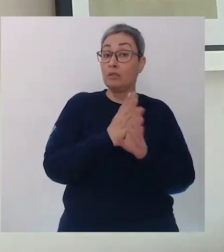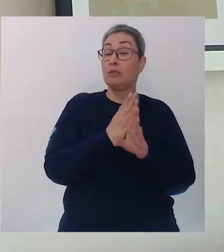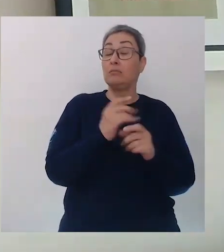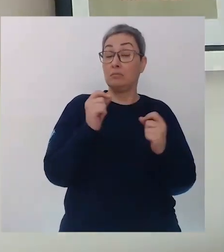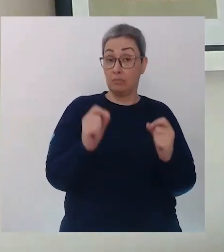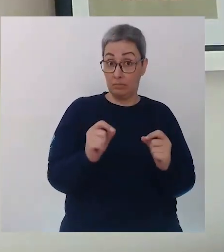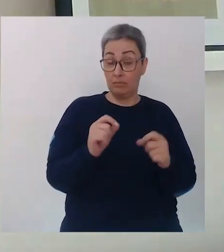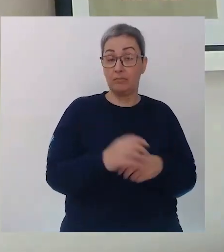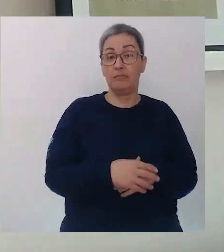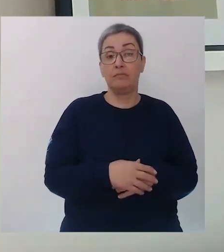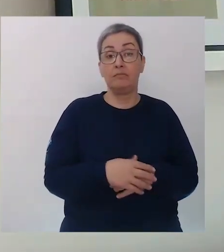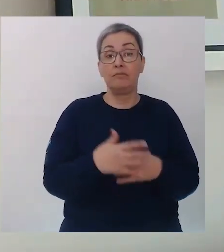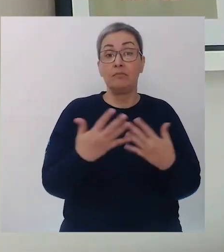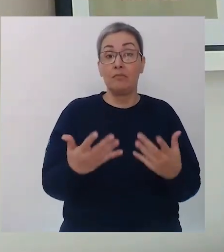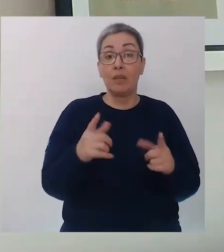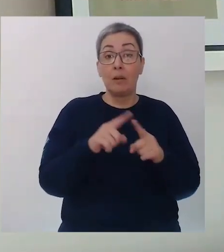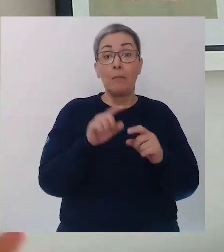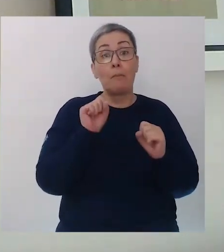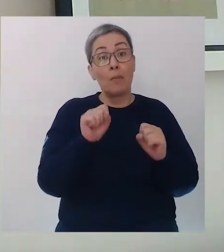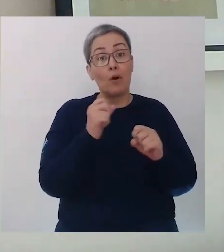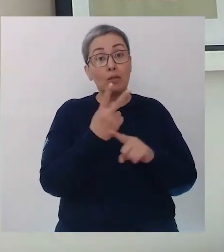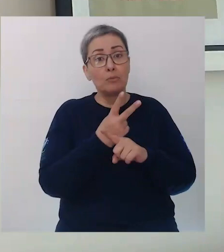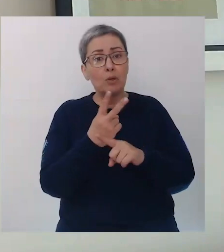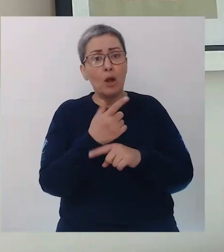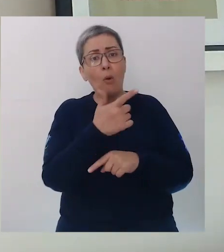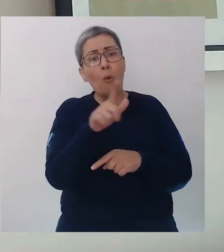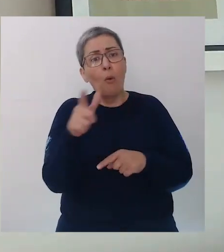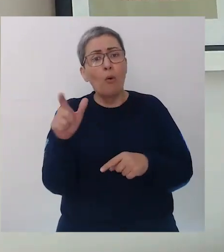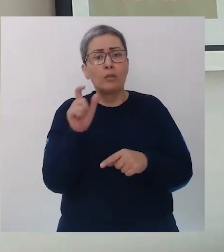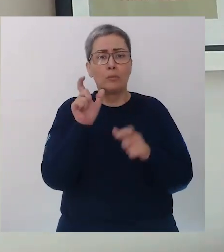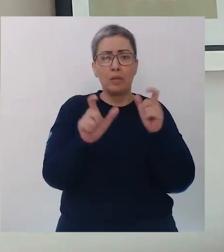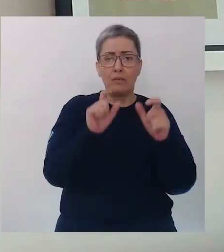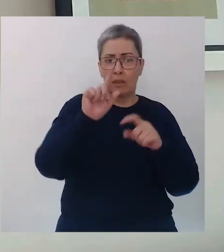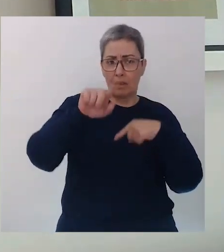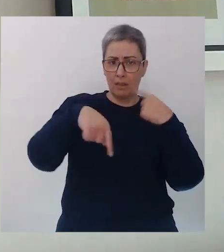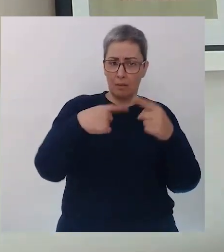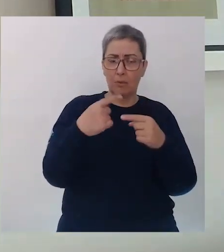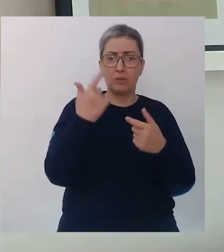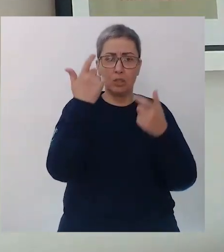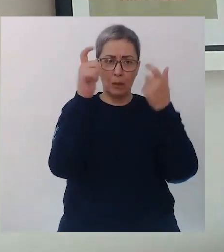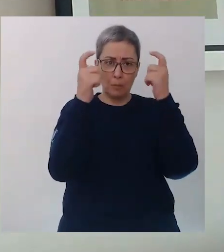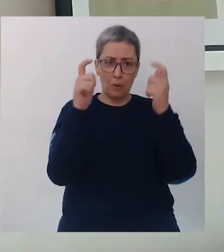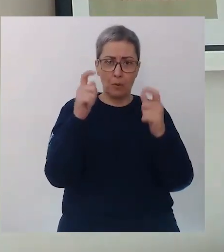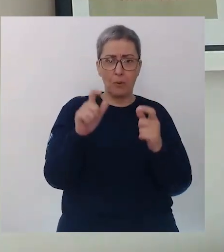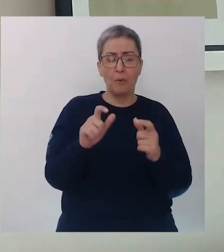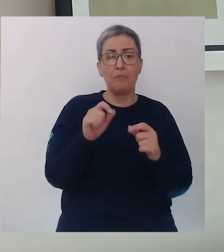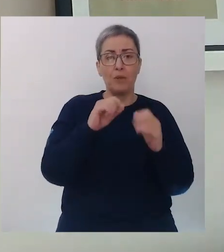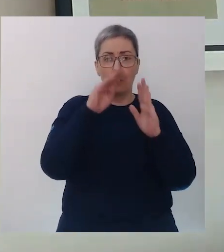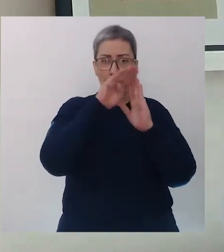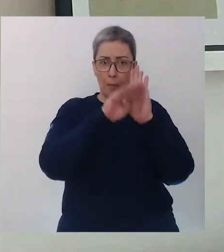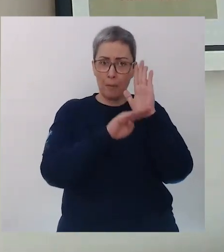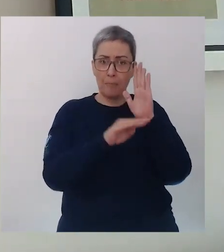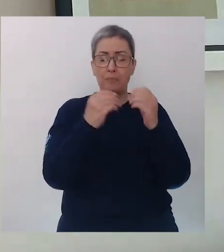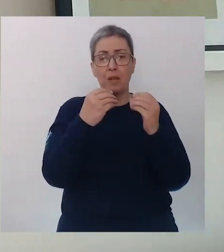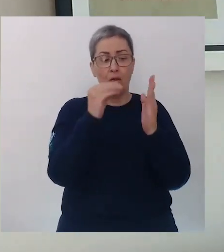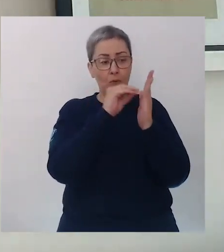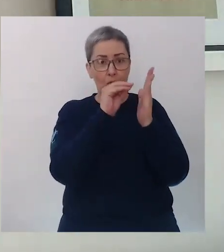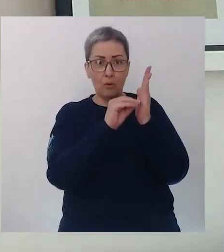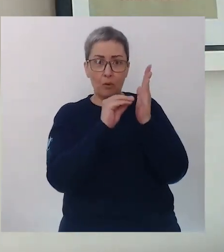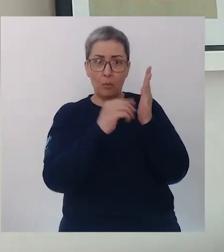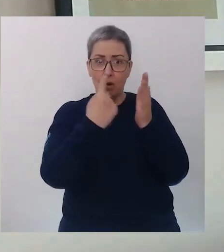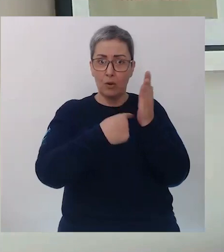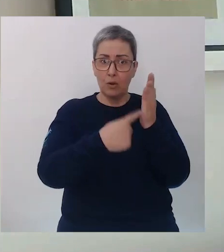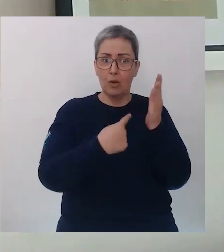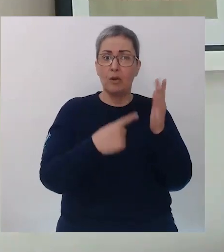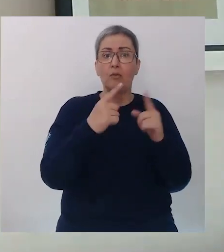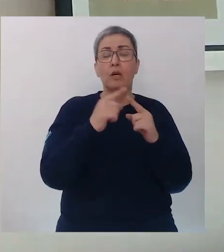estão retirando, tá bom? Então, vocês podem procurar outras palavras também depois, mas aí eu vou colocar aí para vocês uma listinha. Aí vocês vão registrar no